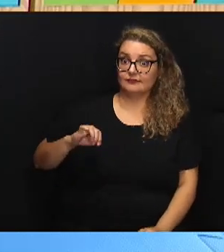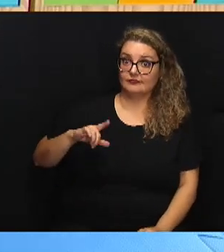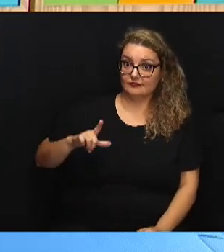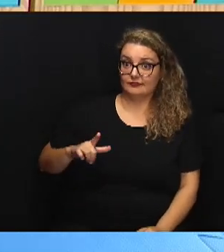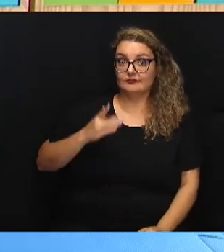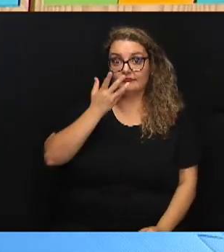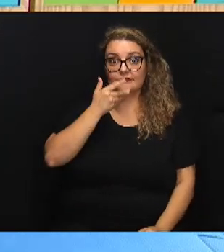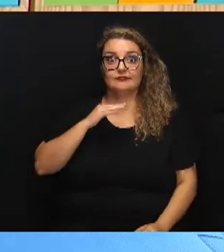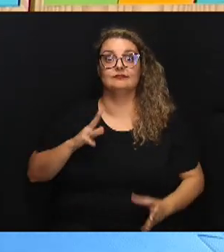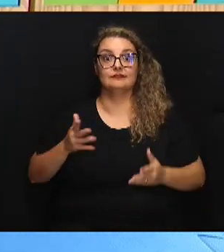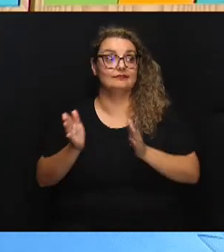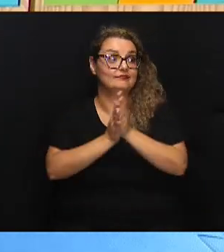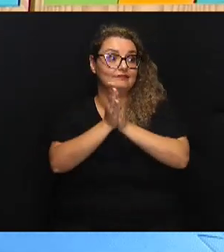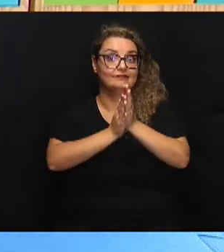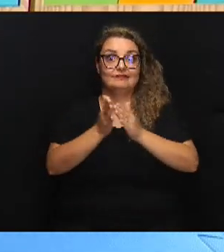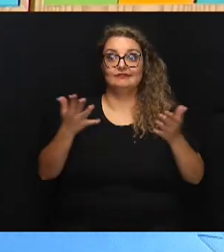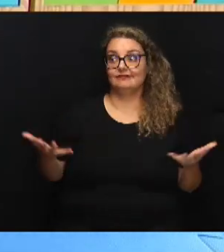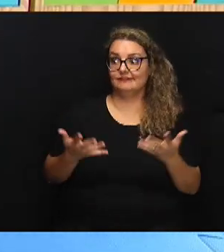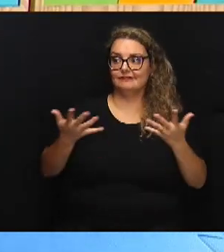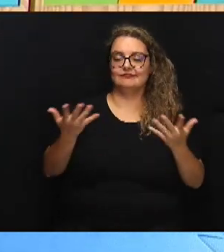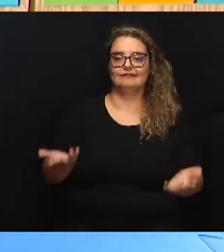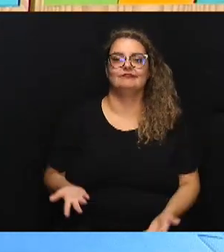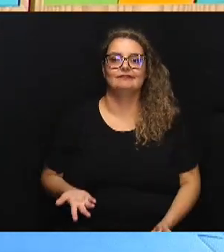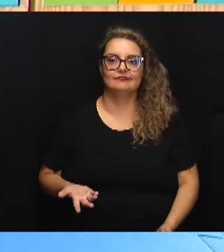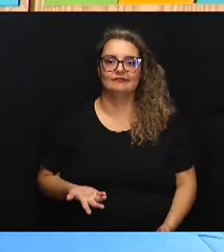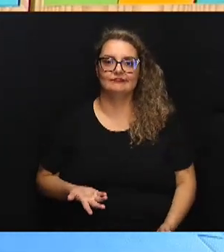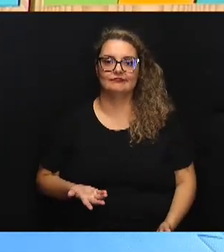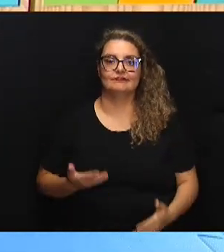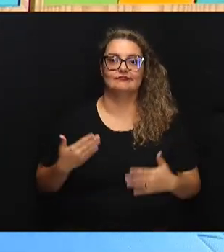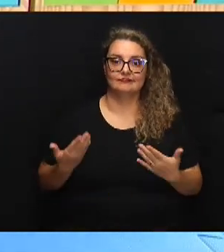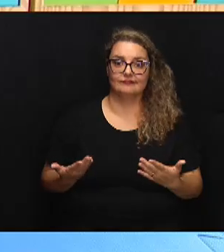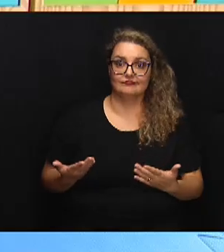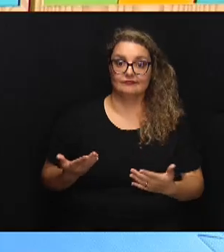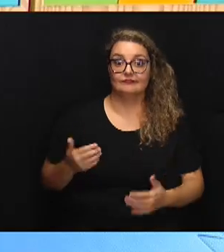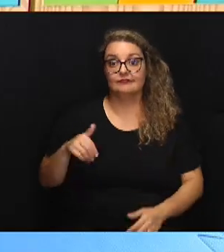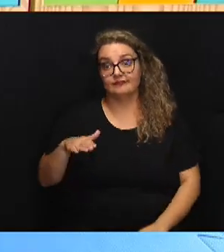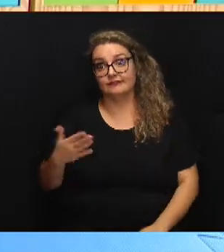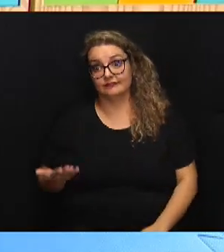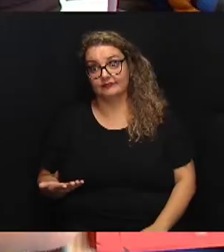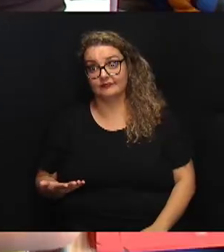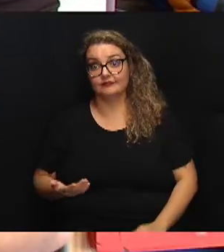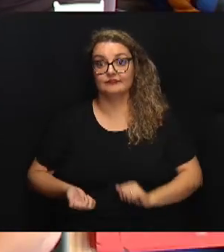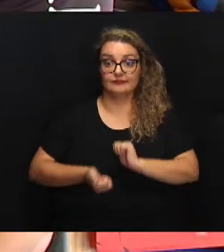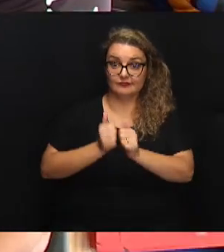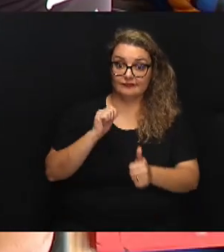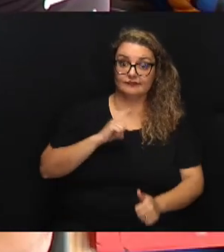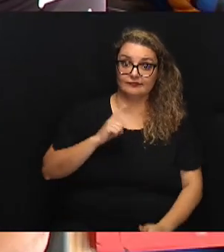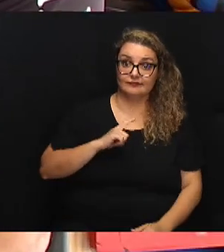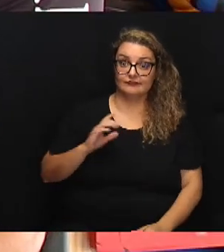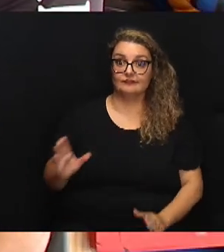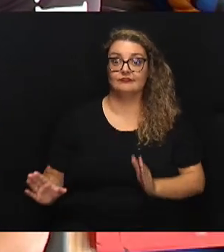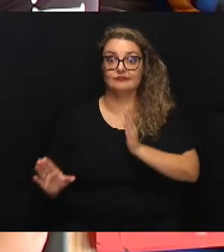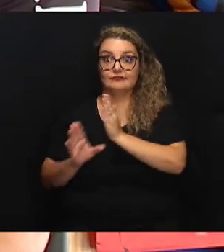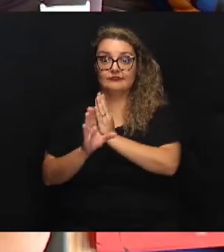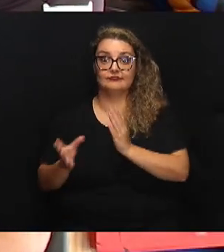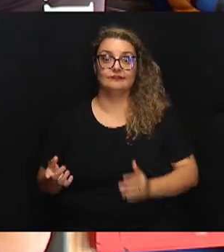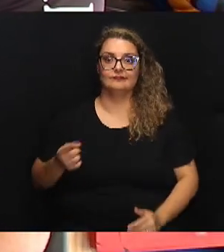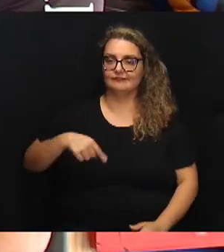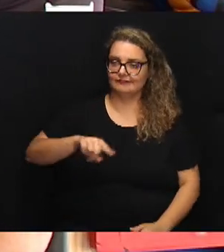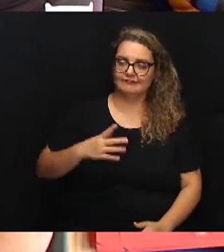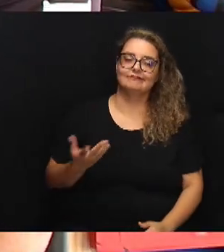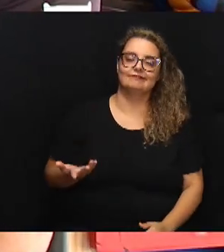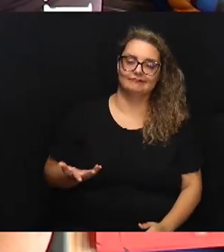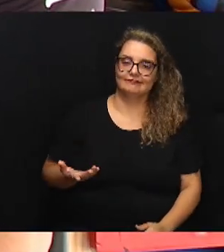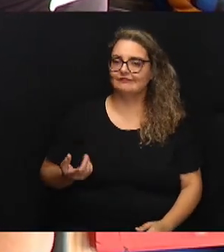ficam todas animadas já, né? Então, quando a gente ainda, além disso, do esporte, já tem essa identificação com eles, aí